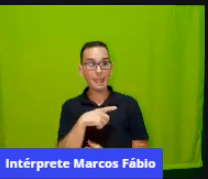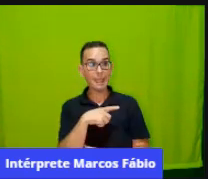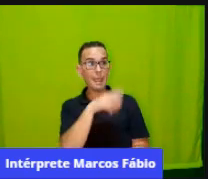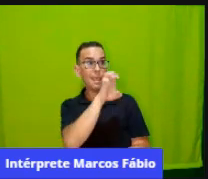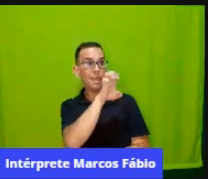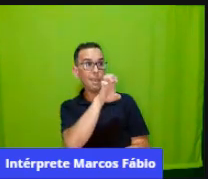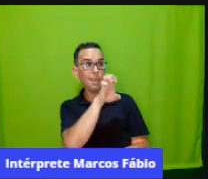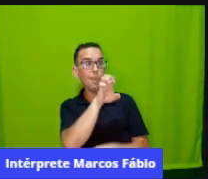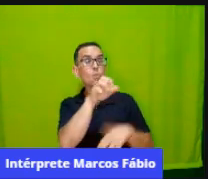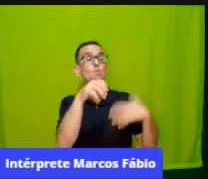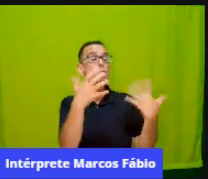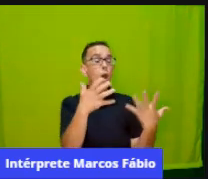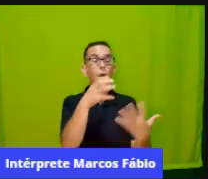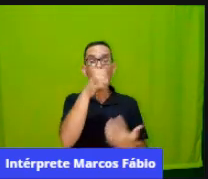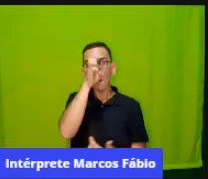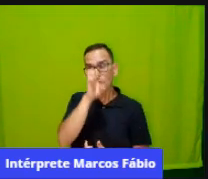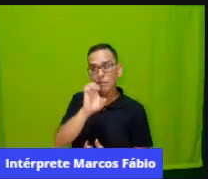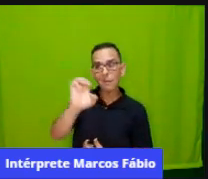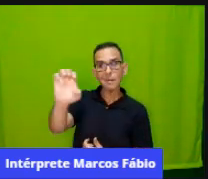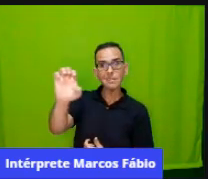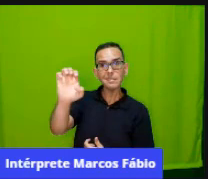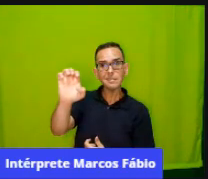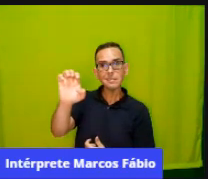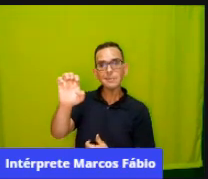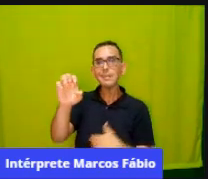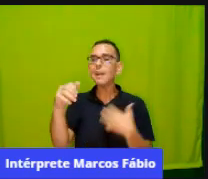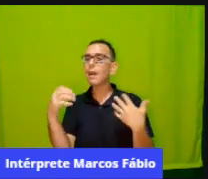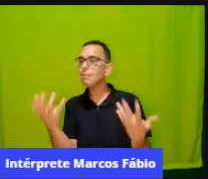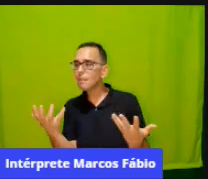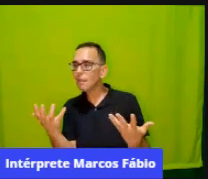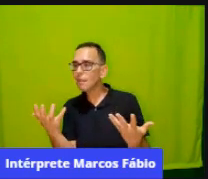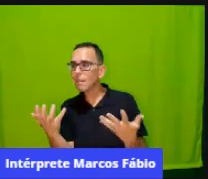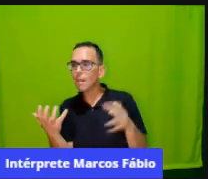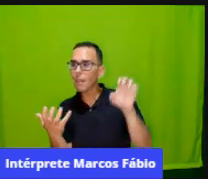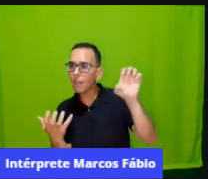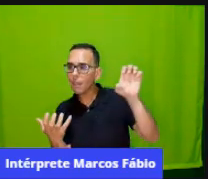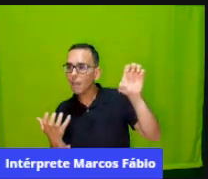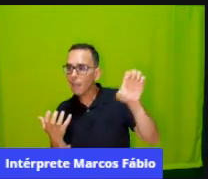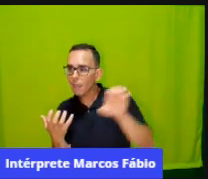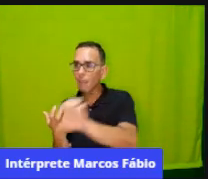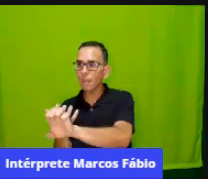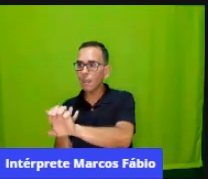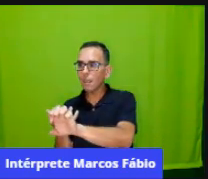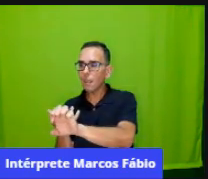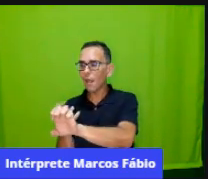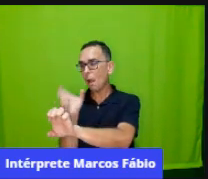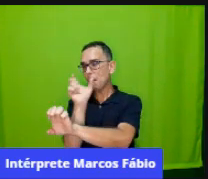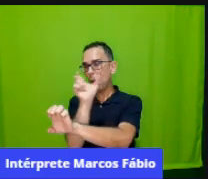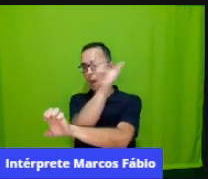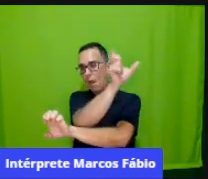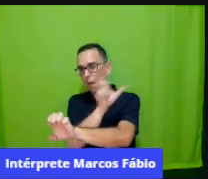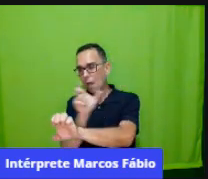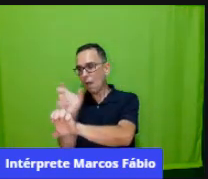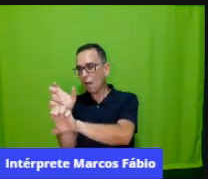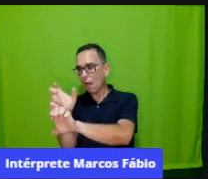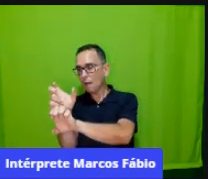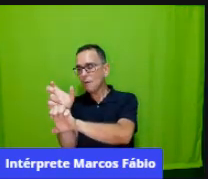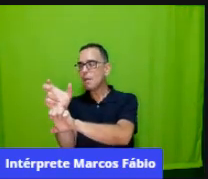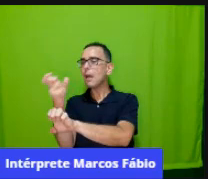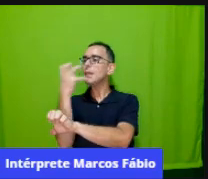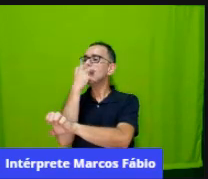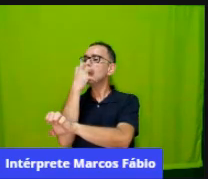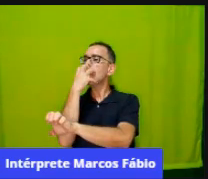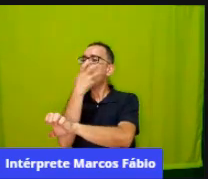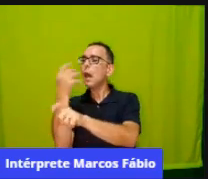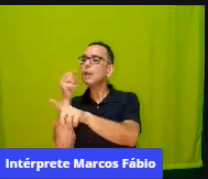trabalhar os animais. Cadê o elefante? Elefante. O elefante começa com qual letra? Com E. E.